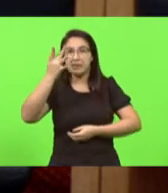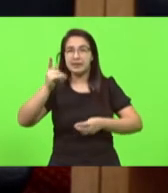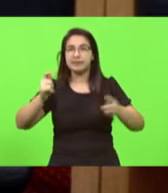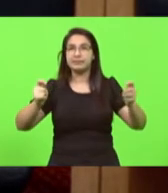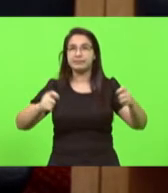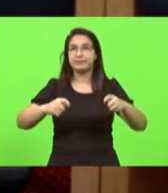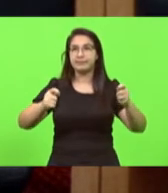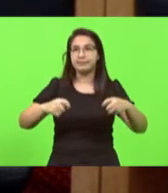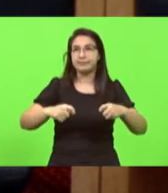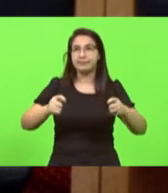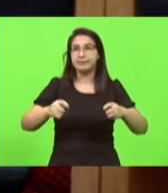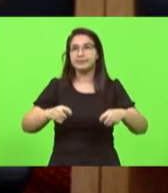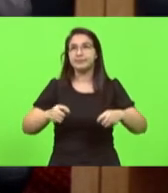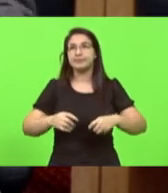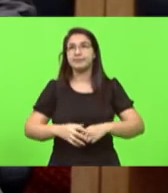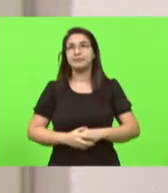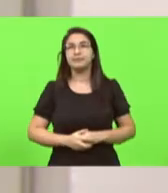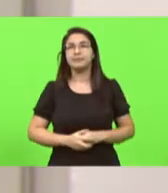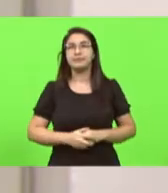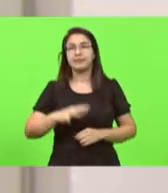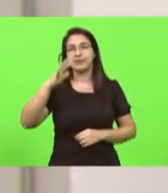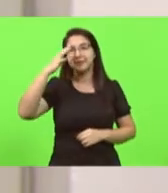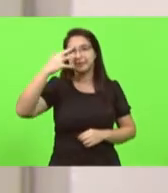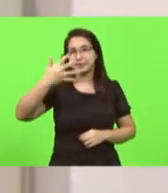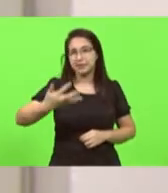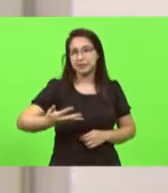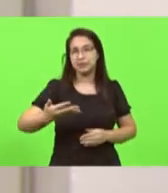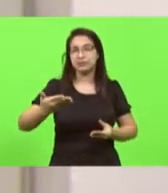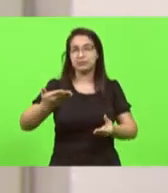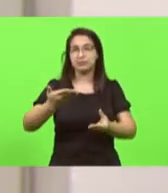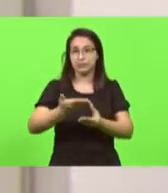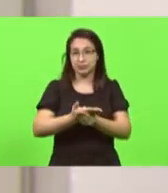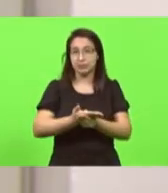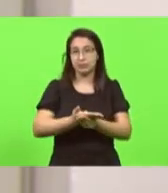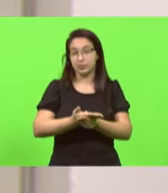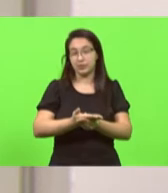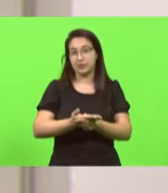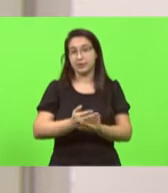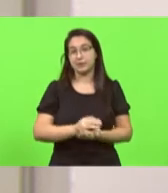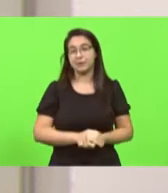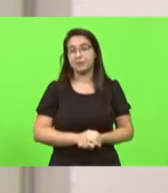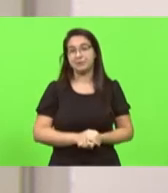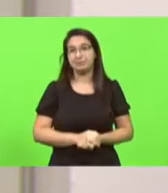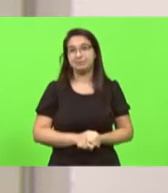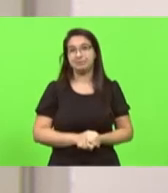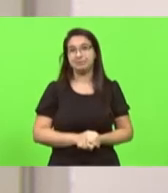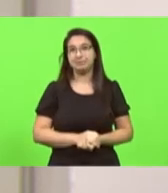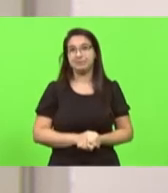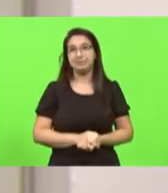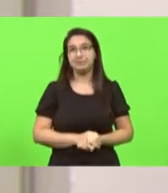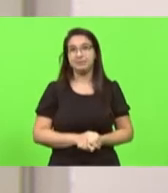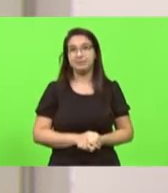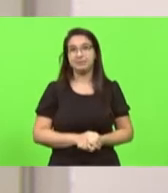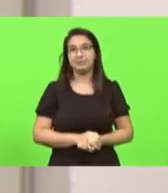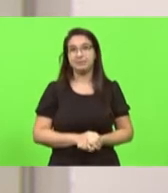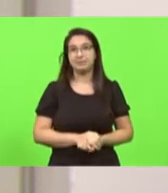de resolução processual. Essa é a grande vantagem